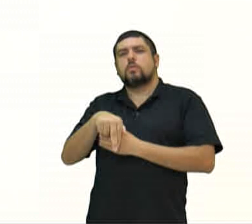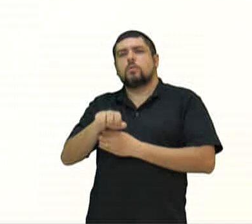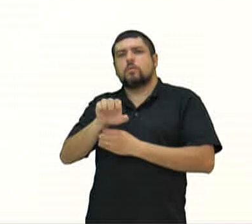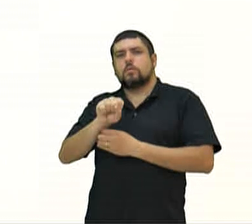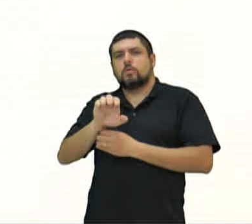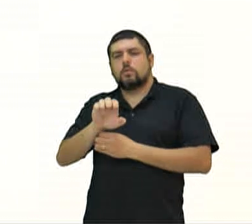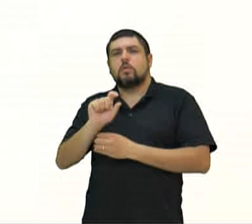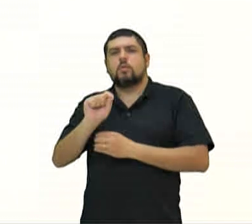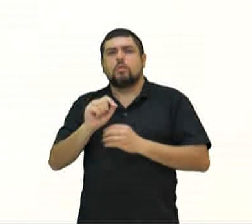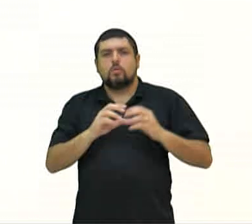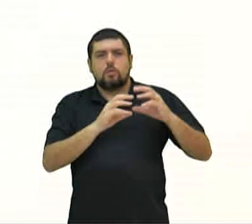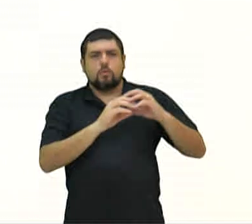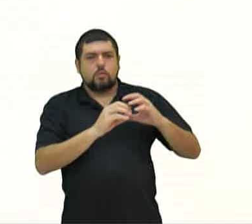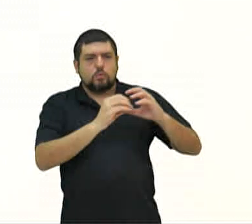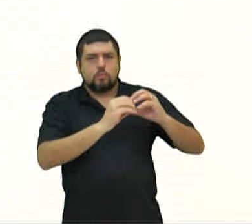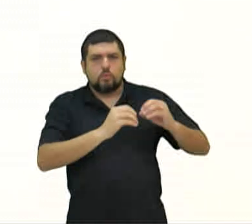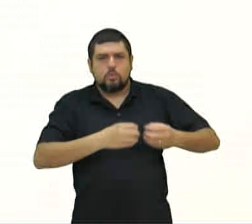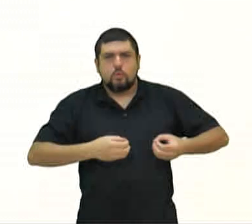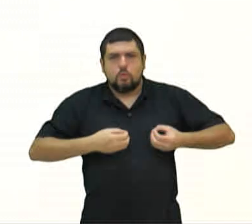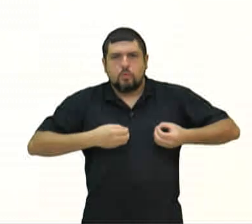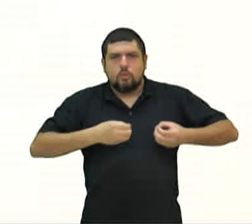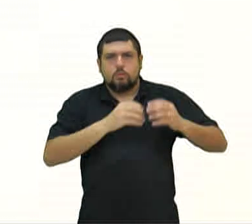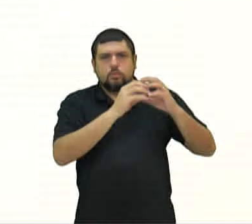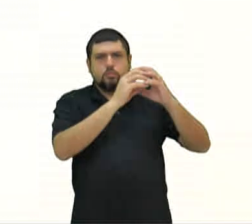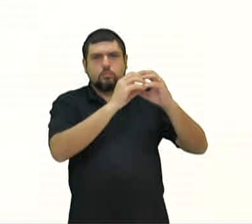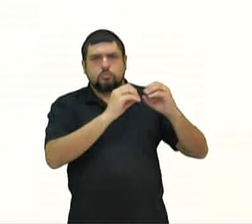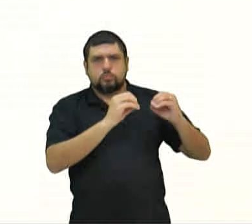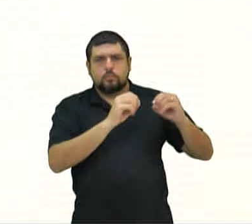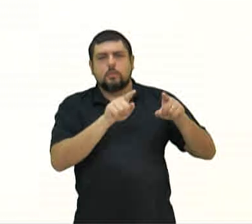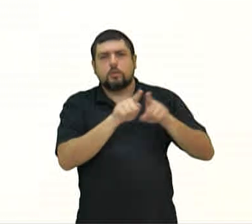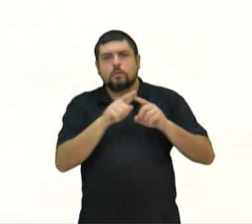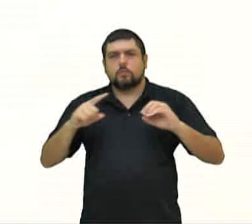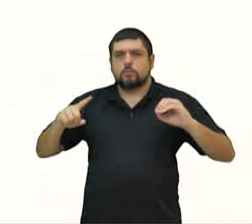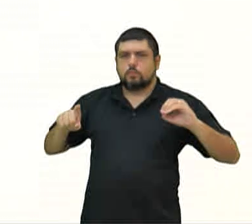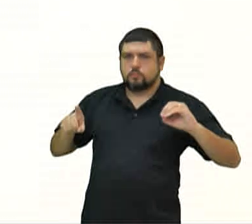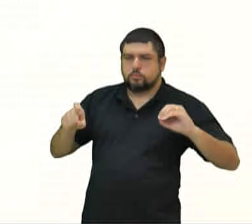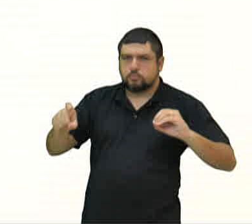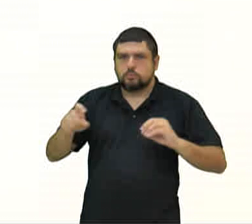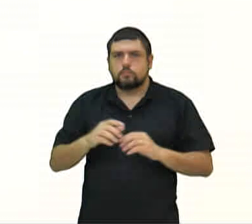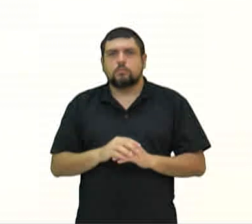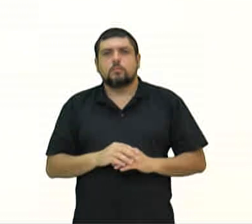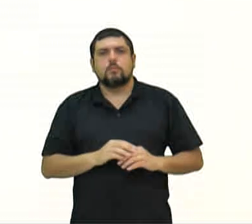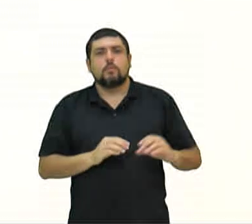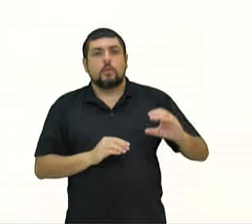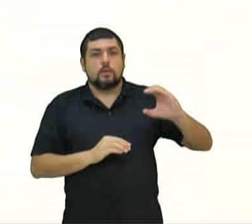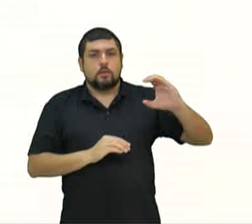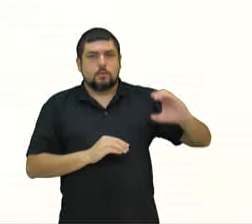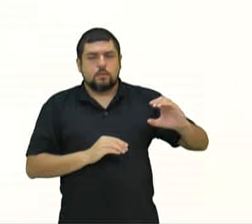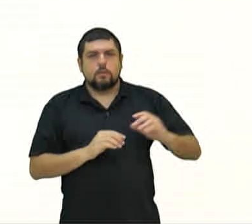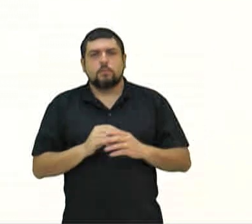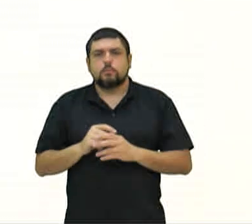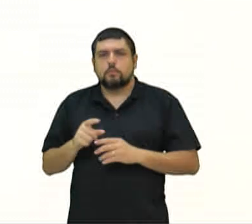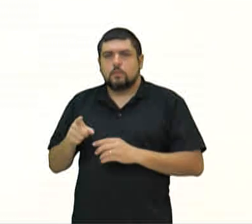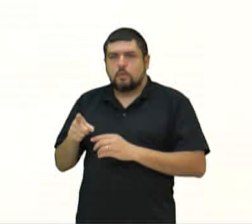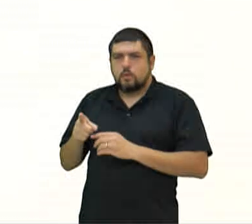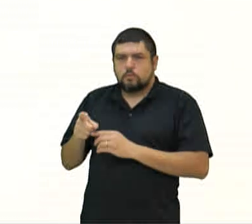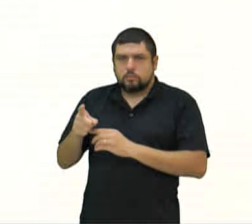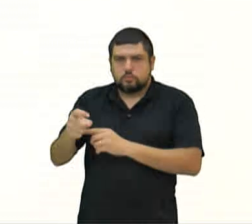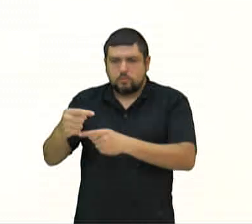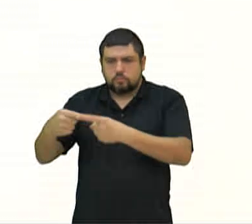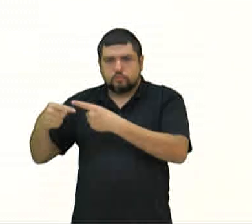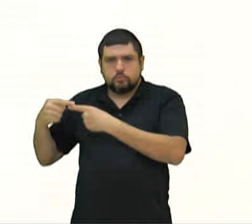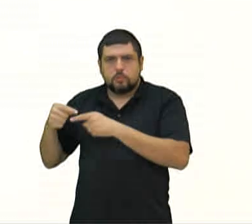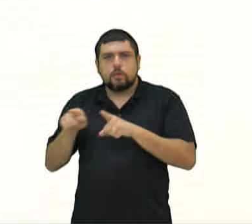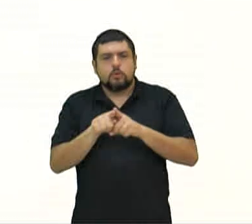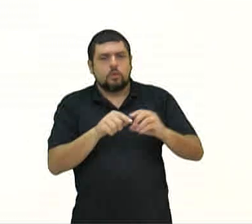dos oócitos secundários e espermatozoides. C. Tanto a espermatogênese quanto a oogênese